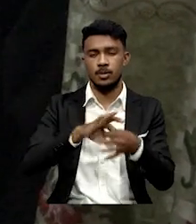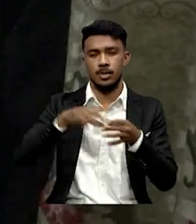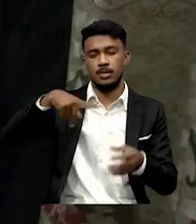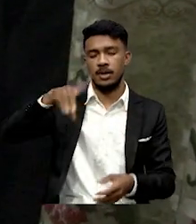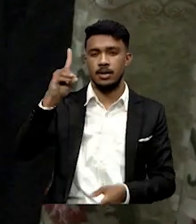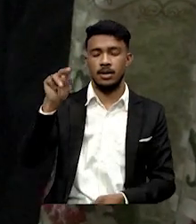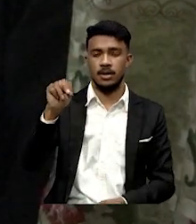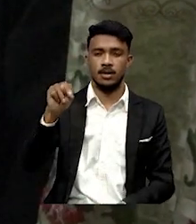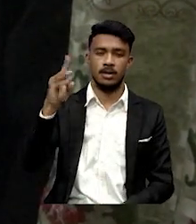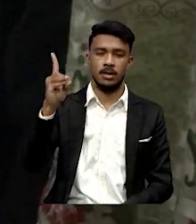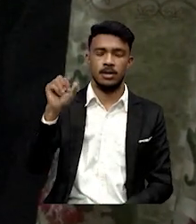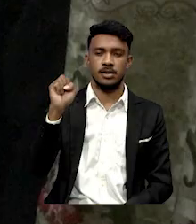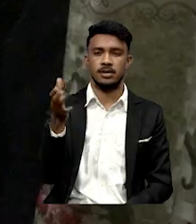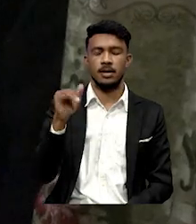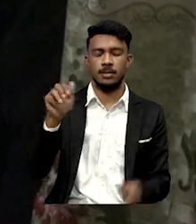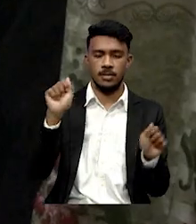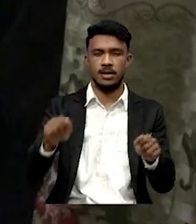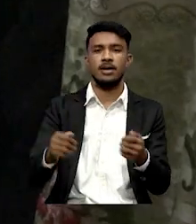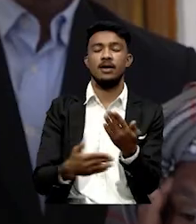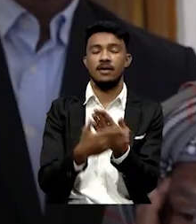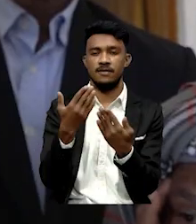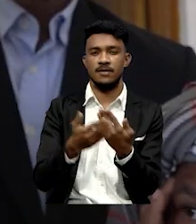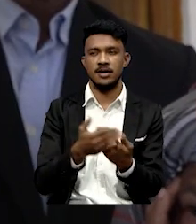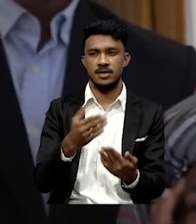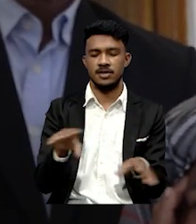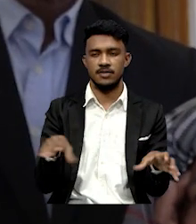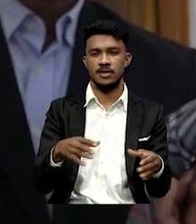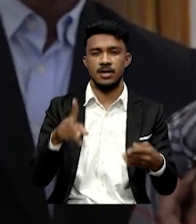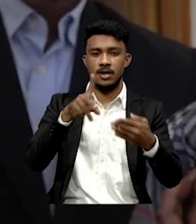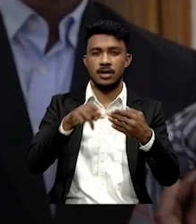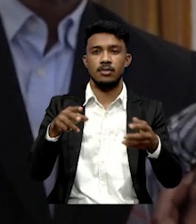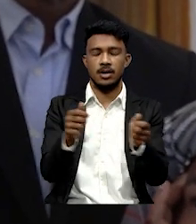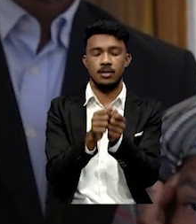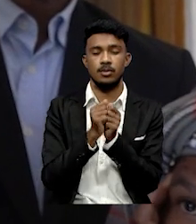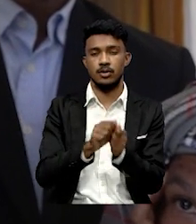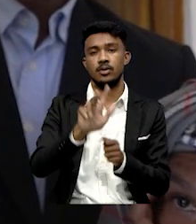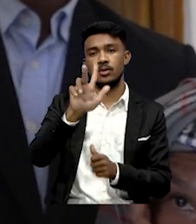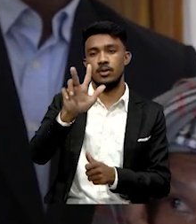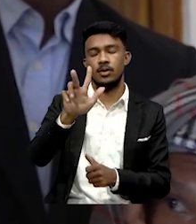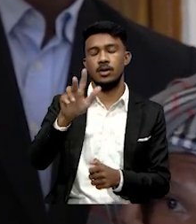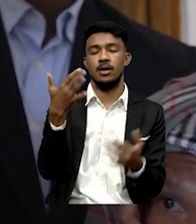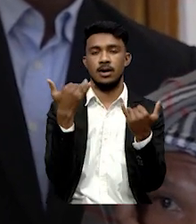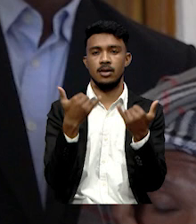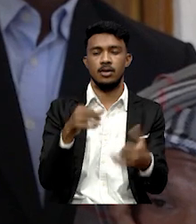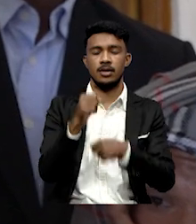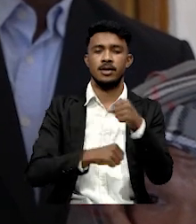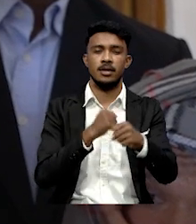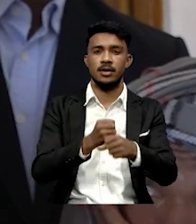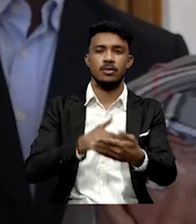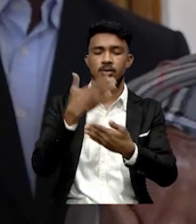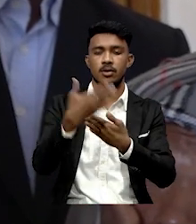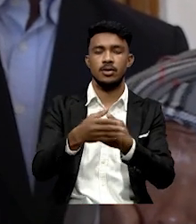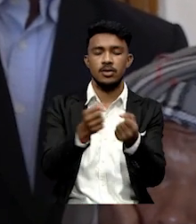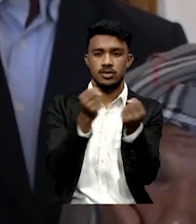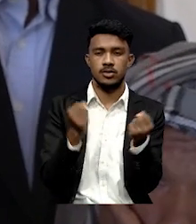fácil o processo do projeto Hiracle. Ida ma corrente também inaugura, né? Há muito tolo. Agora, tina noen, suco Leo Lima,